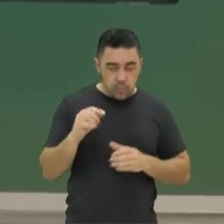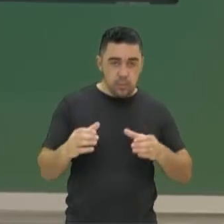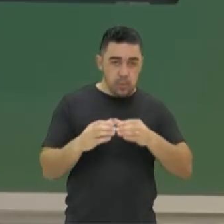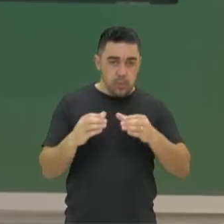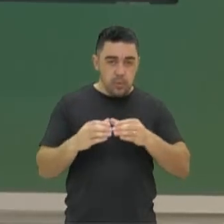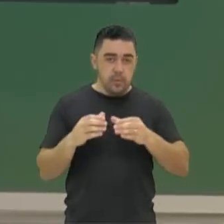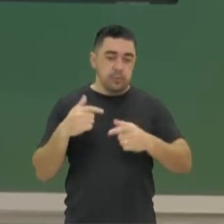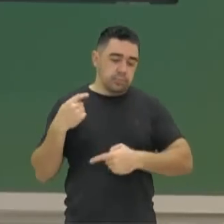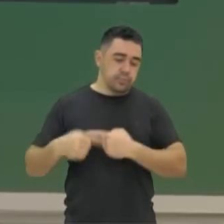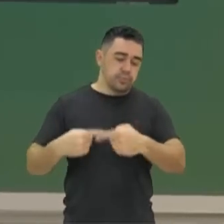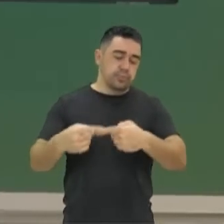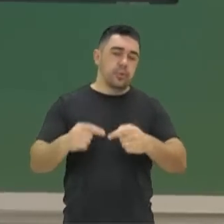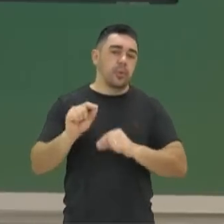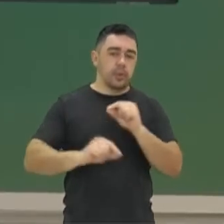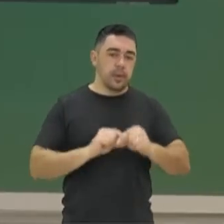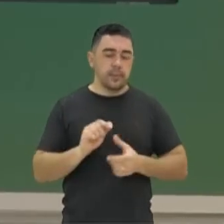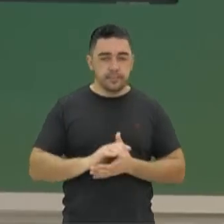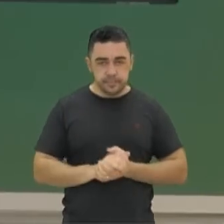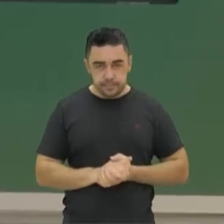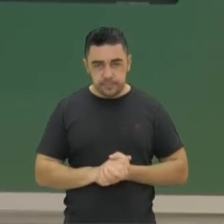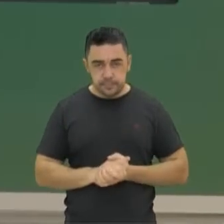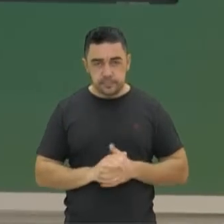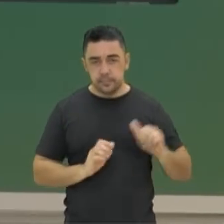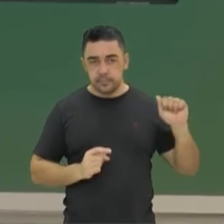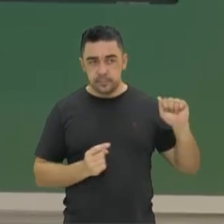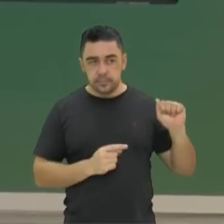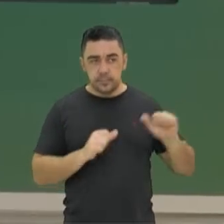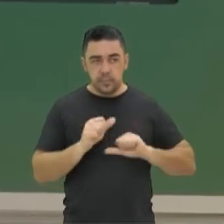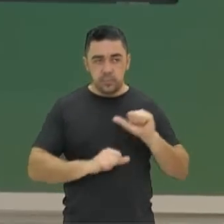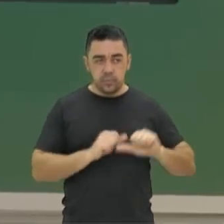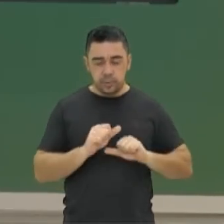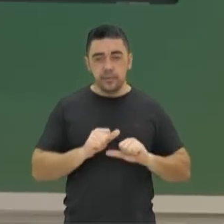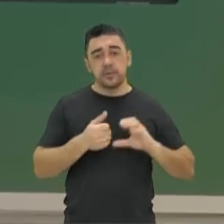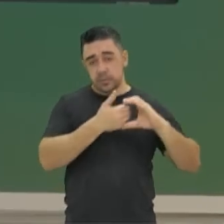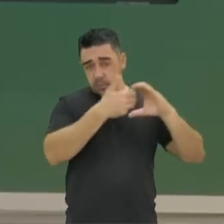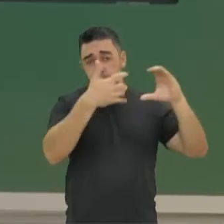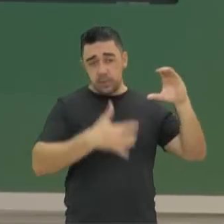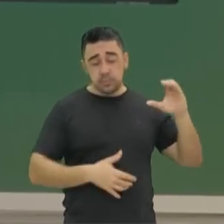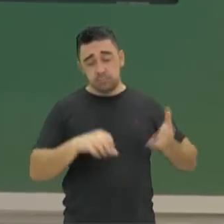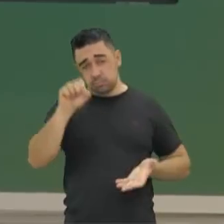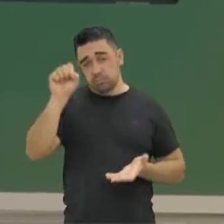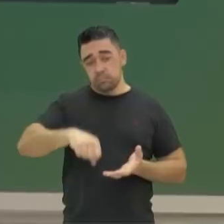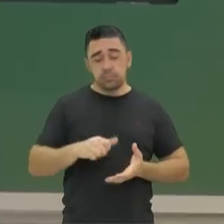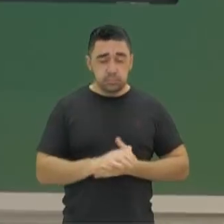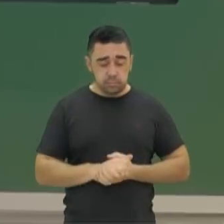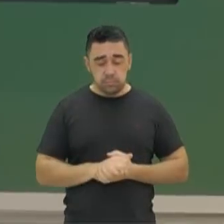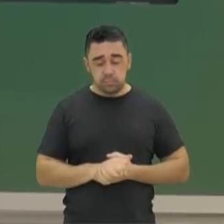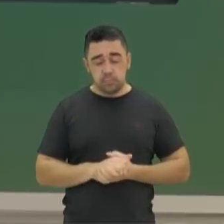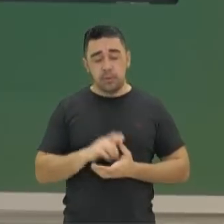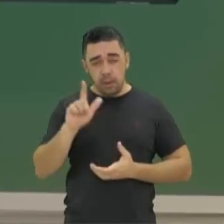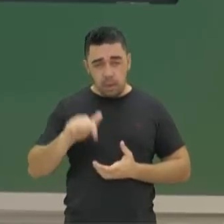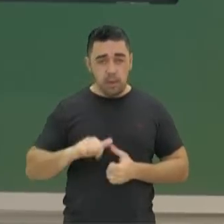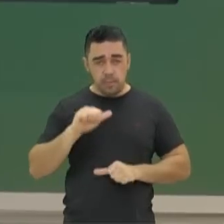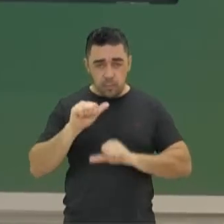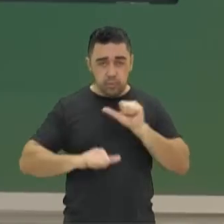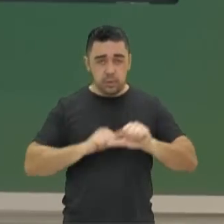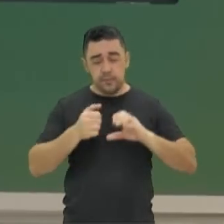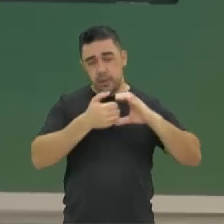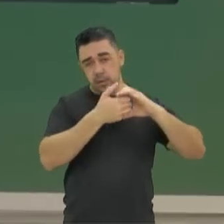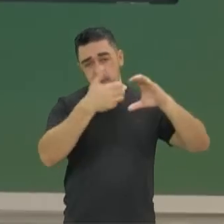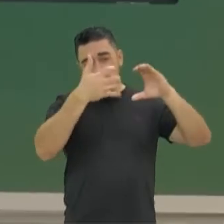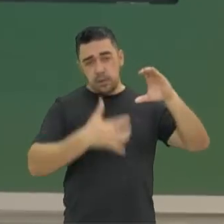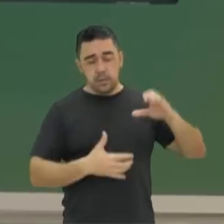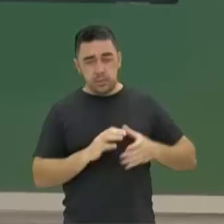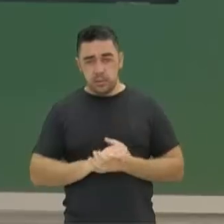tempo passam pelo quê? Letra A, modificação das características? Exatamente, gente. Evolução é modificação das